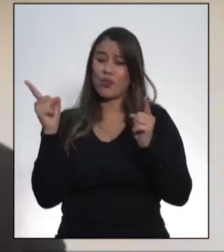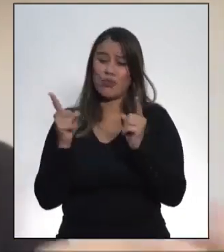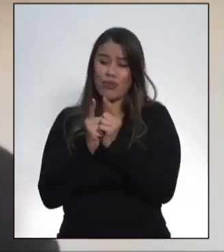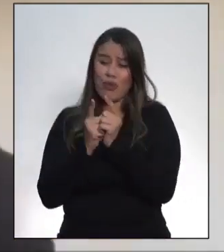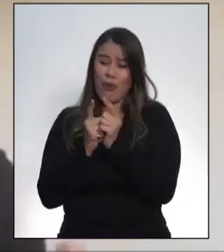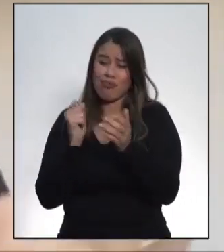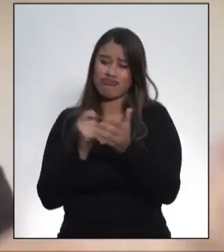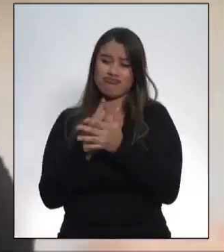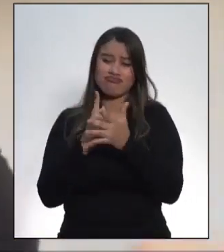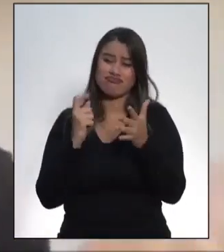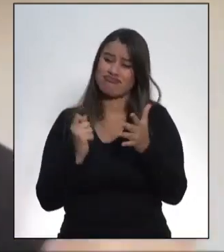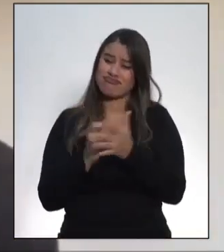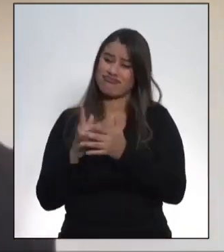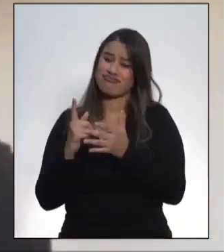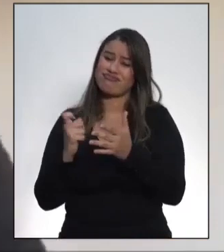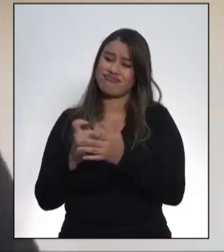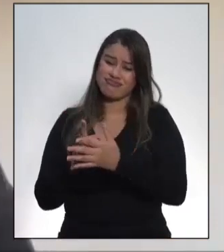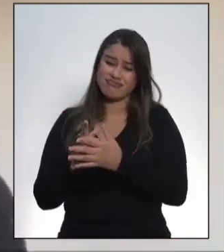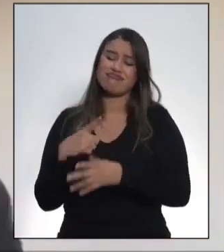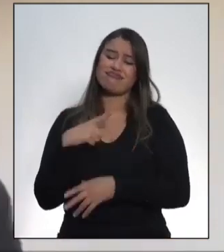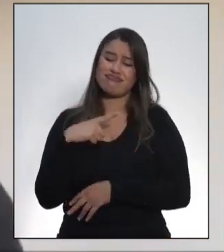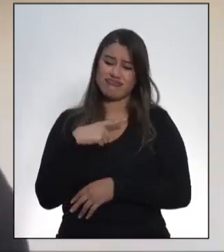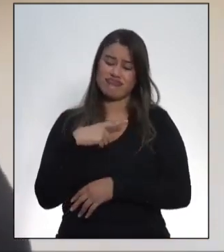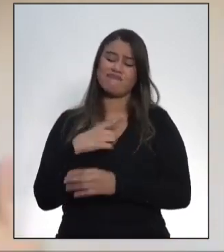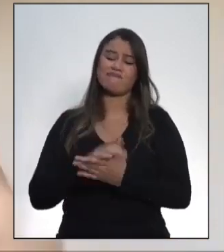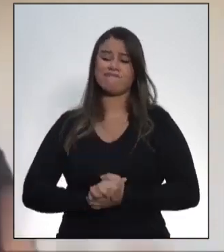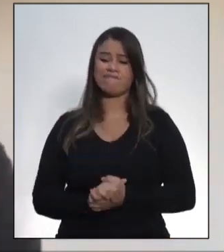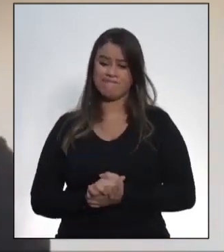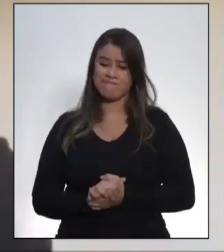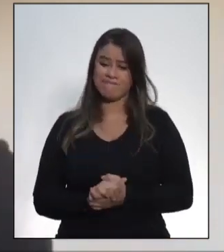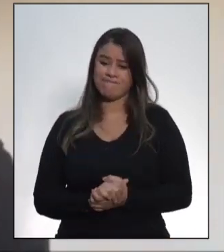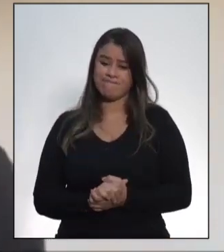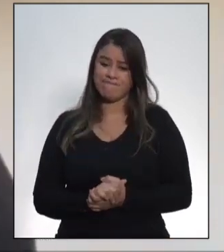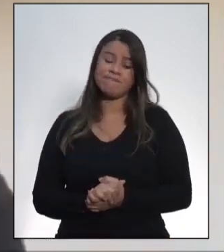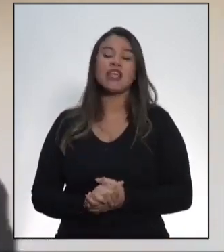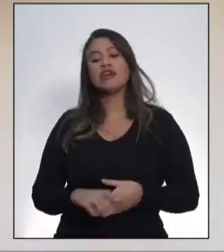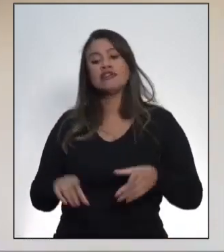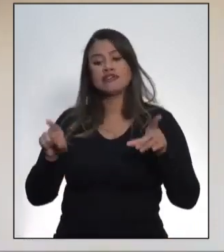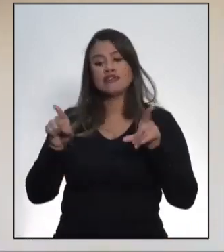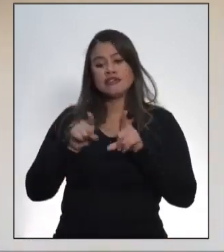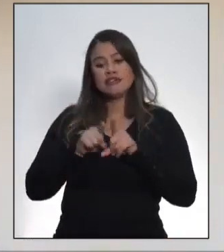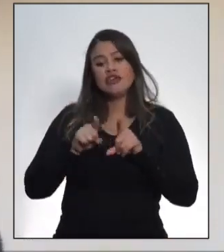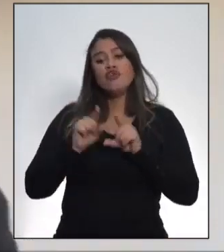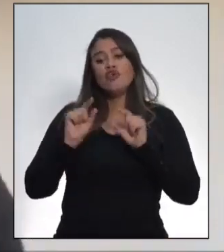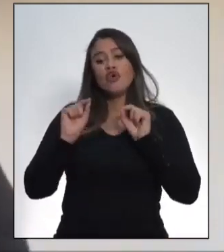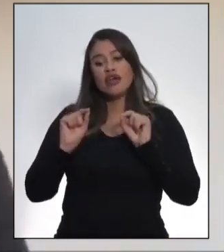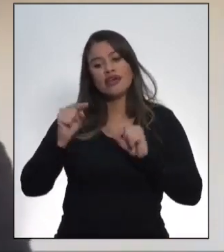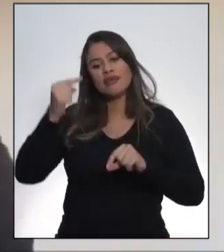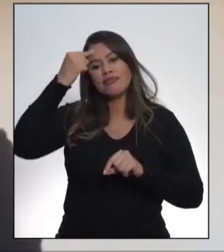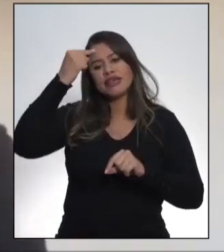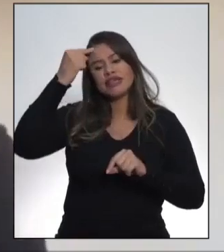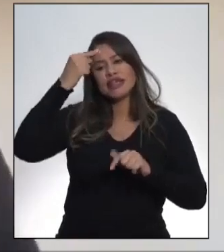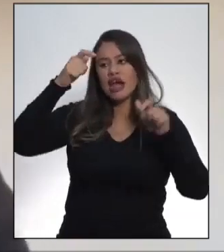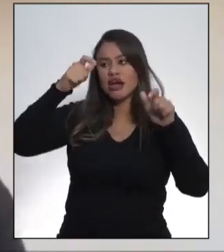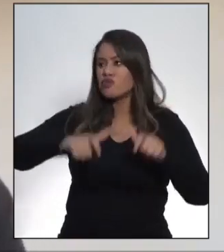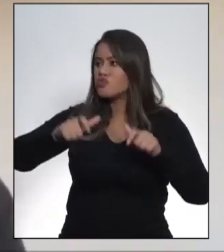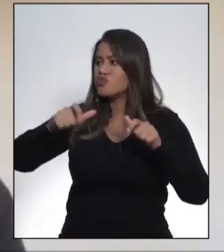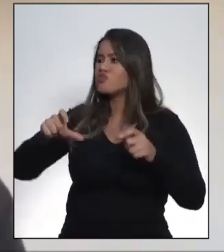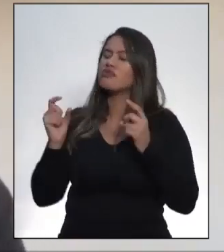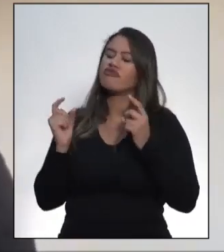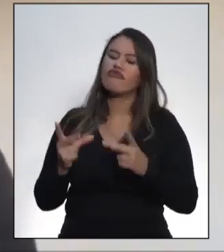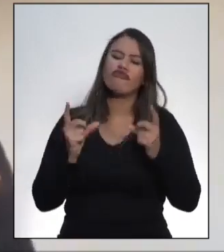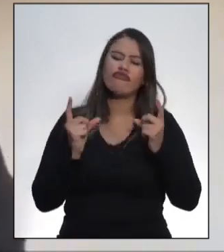o que, o teu produto ou serviço, tem que pensar no onde você vai vender, qual é a praça.